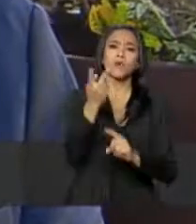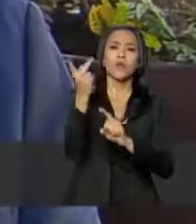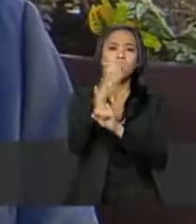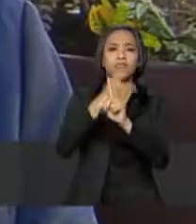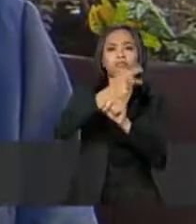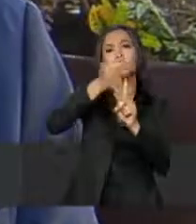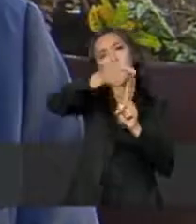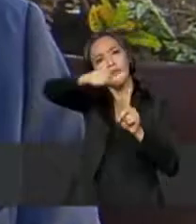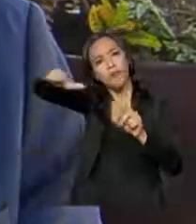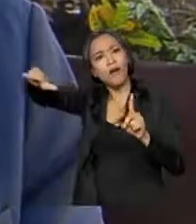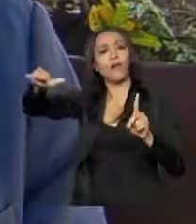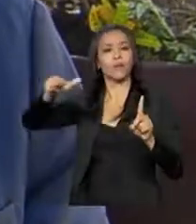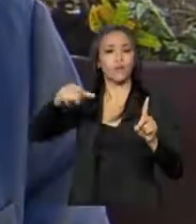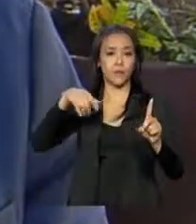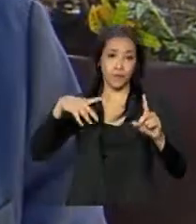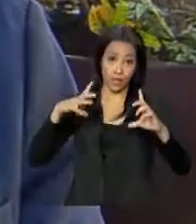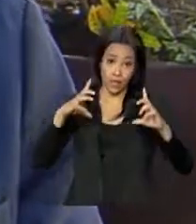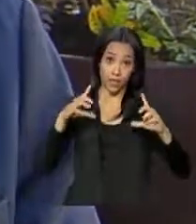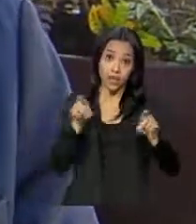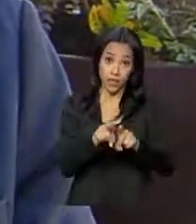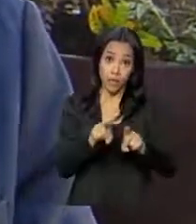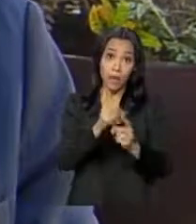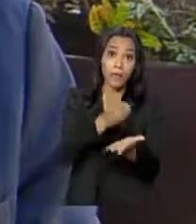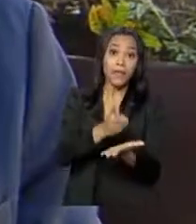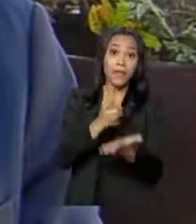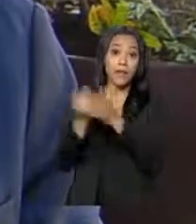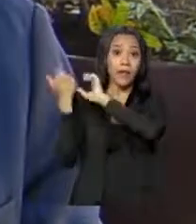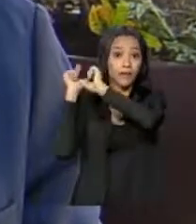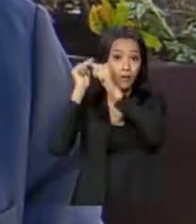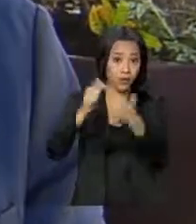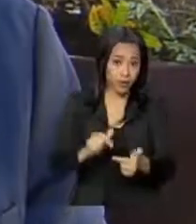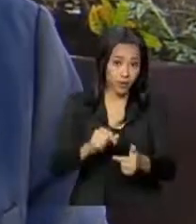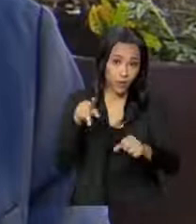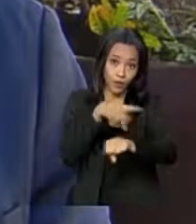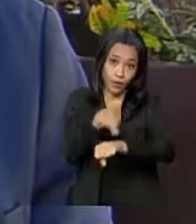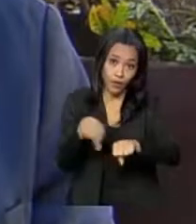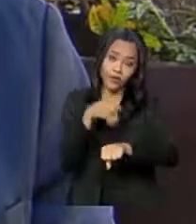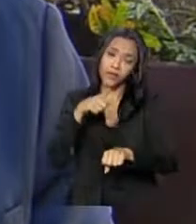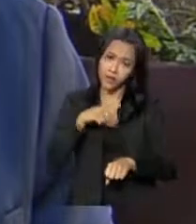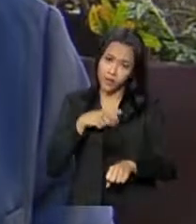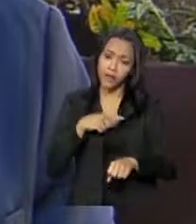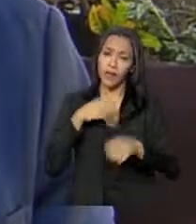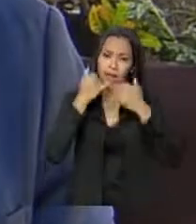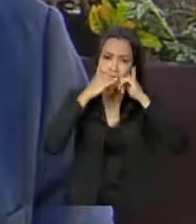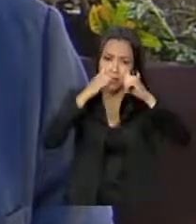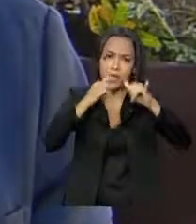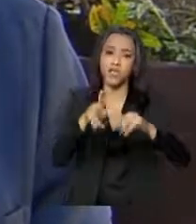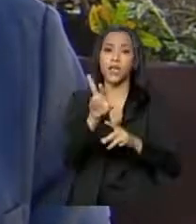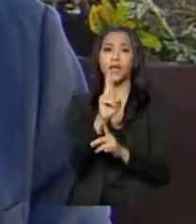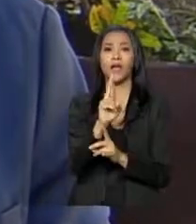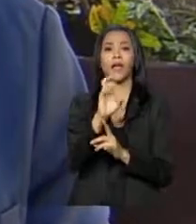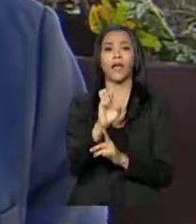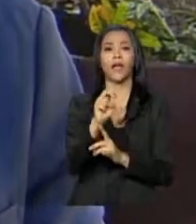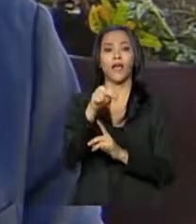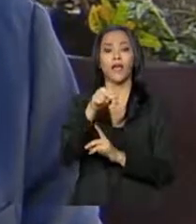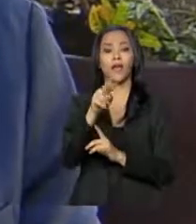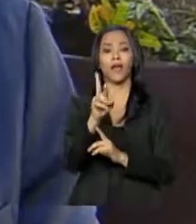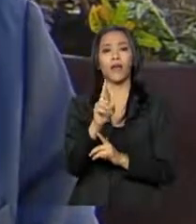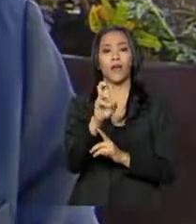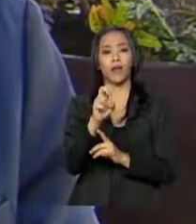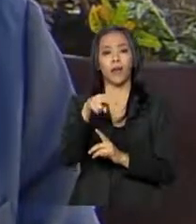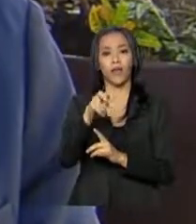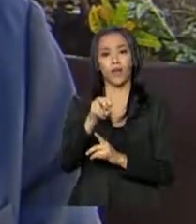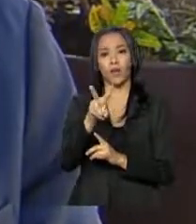necessidade de combustíveis fósseis e mantém a tradição do país de ter energia renovável. Nosso parque na época já era tipicamente